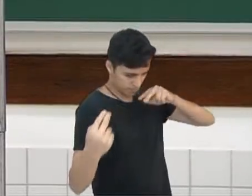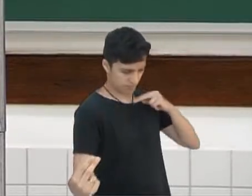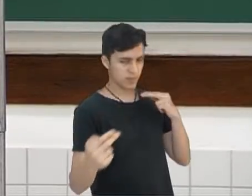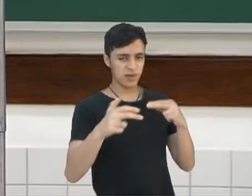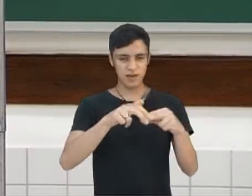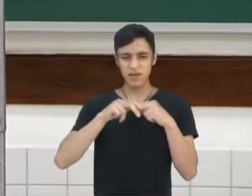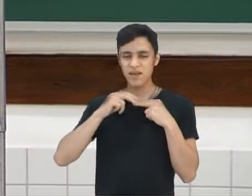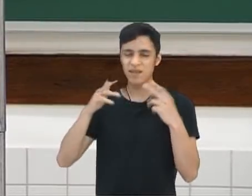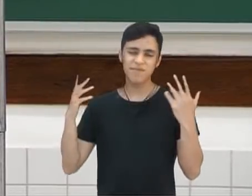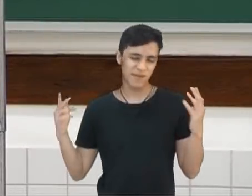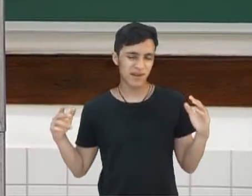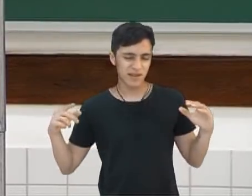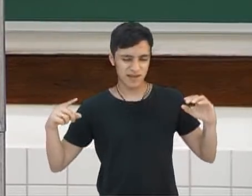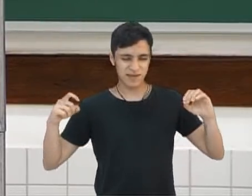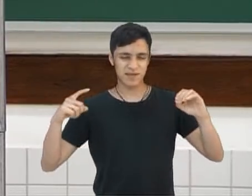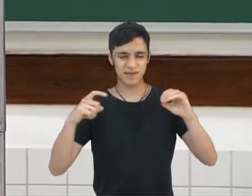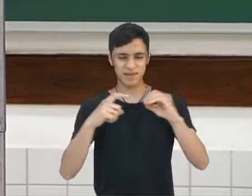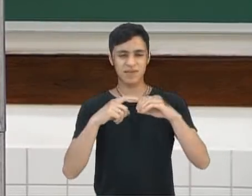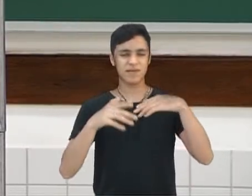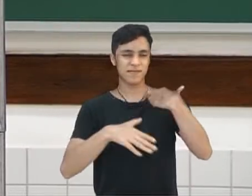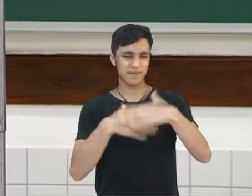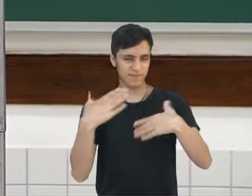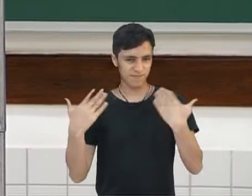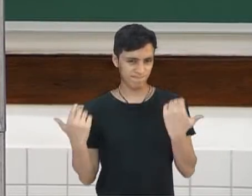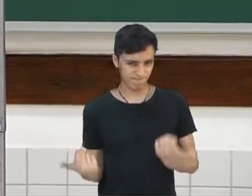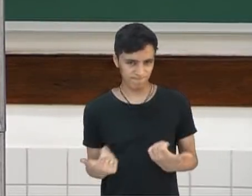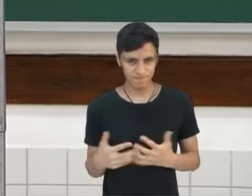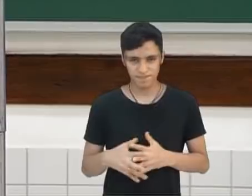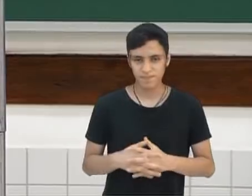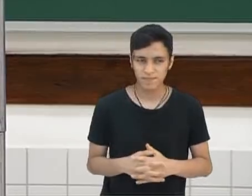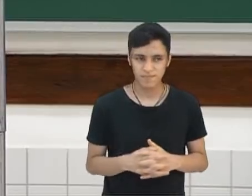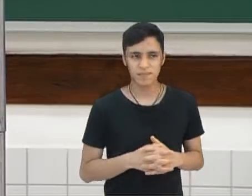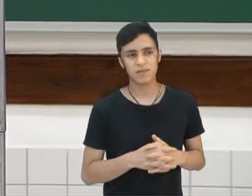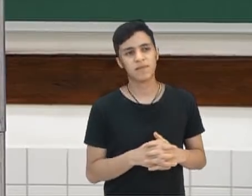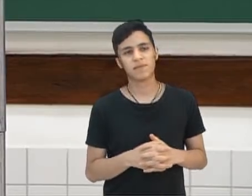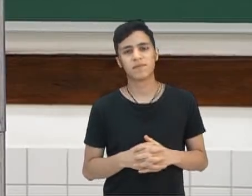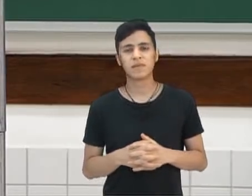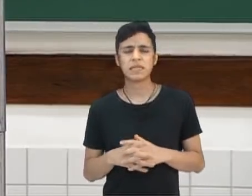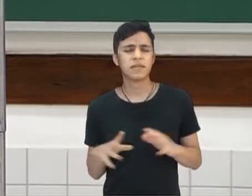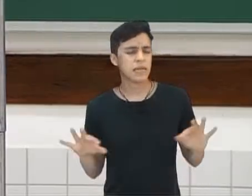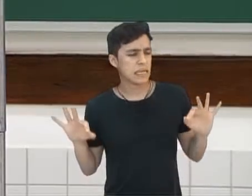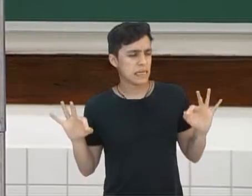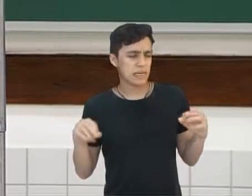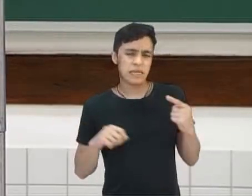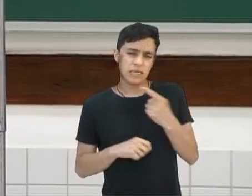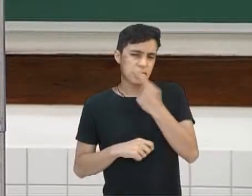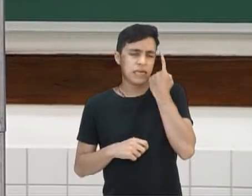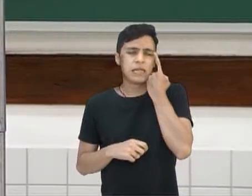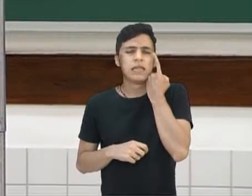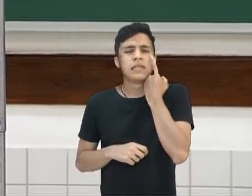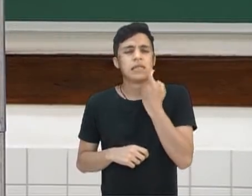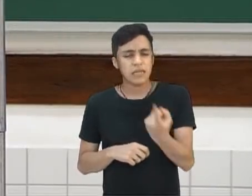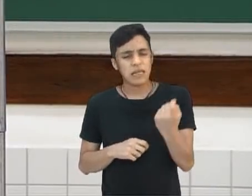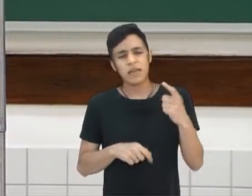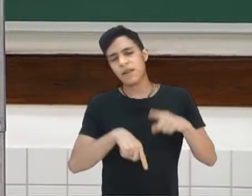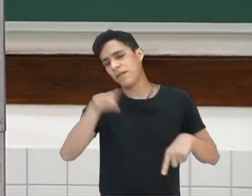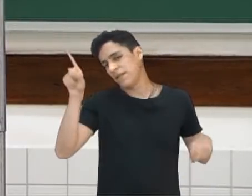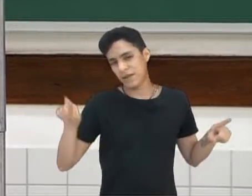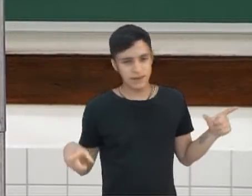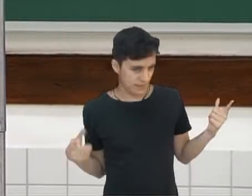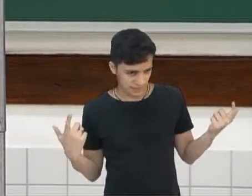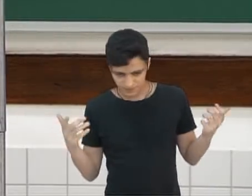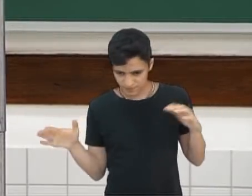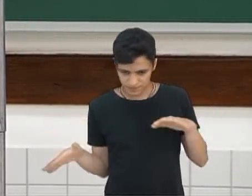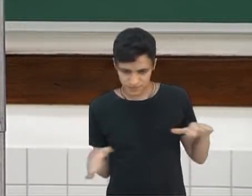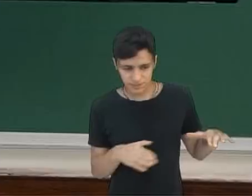através dos gametas, aos seus descendentes, tá? Então, é sem dúvida muito interessante essa variabilidade. E